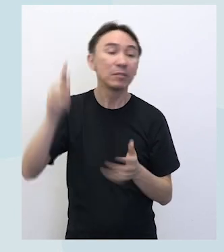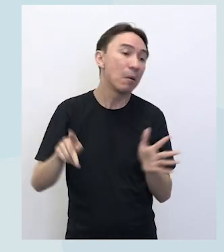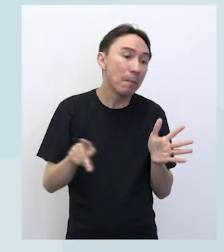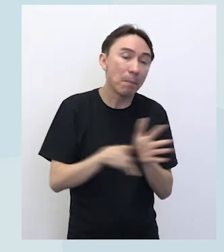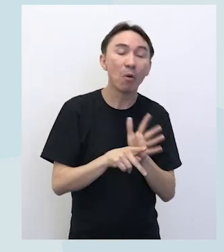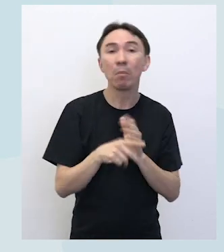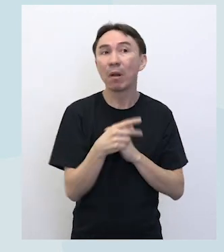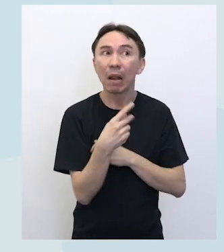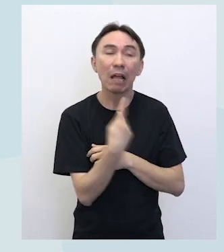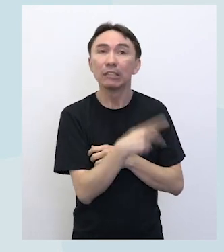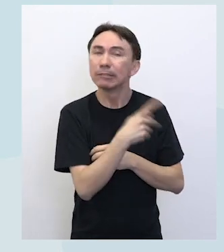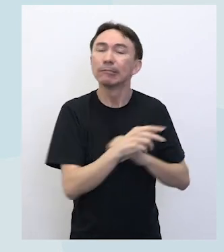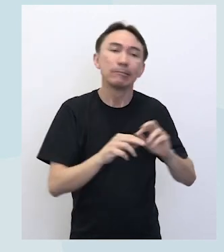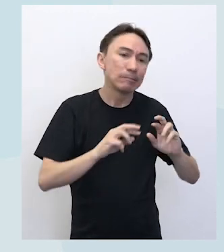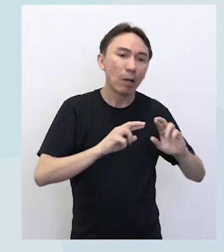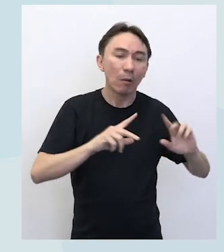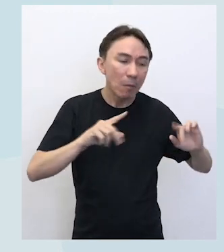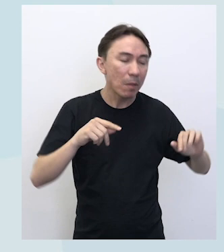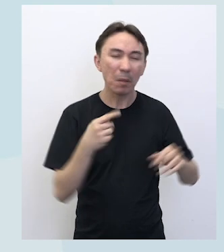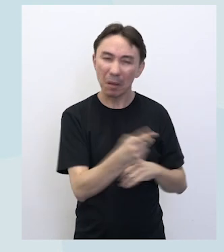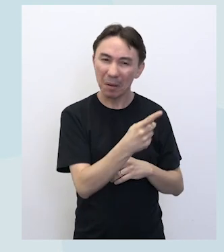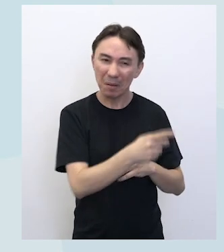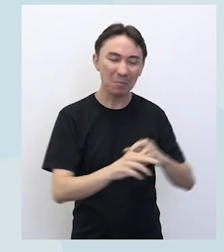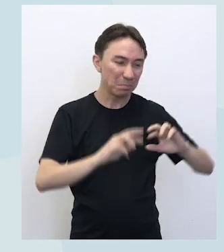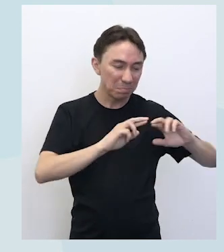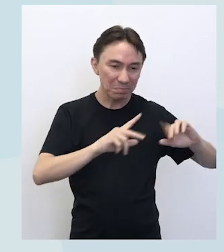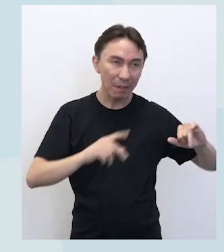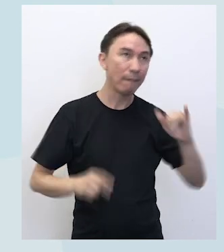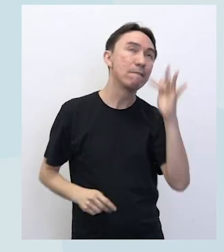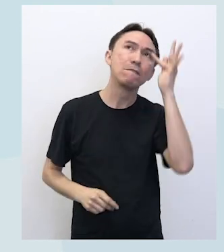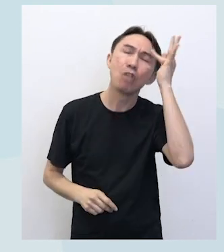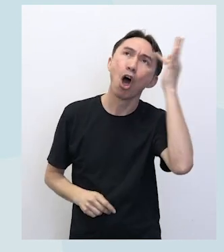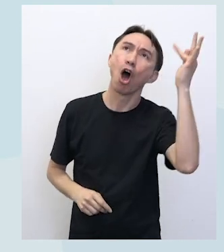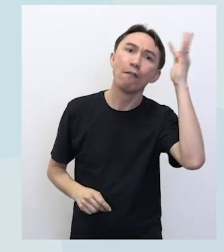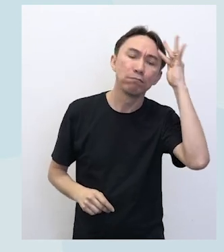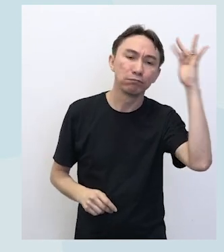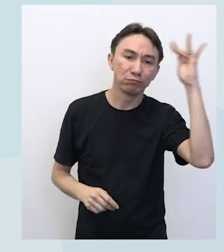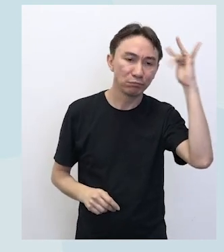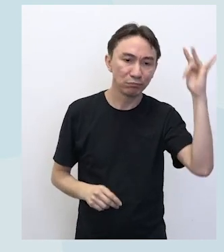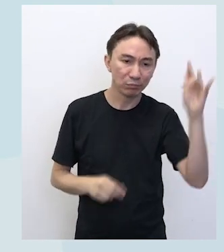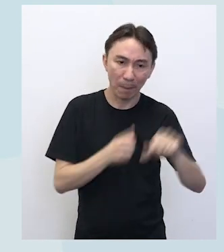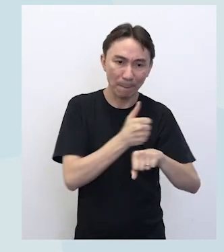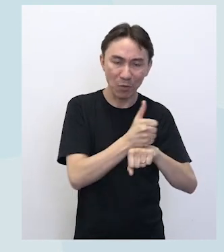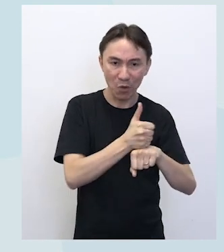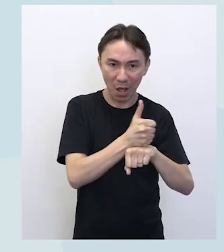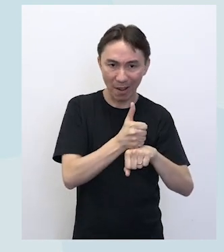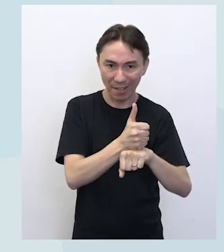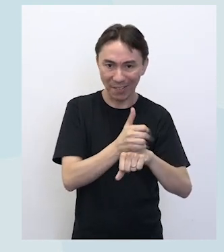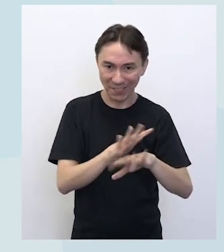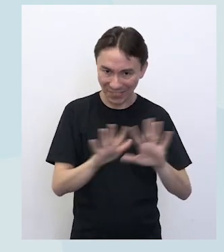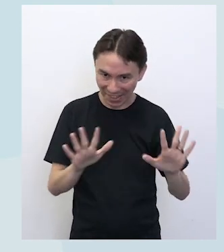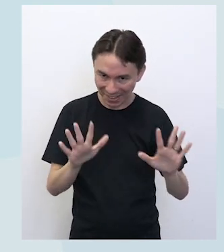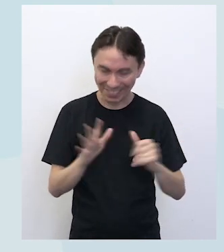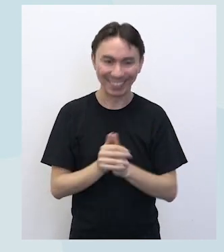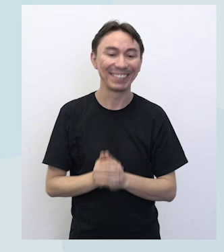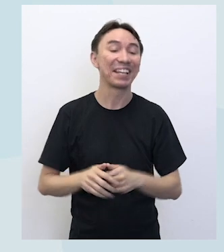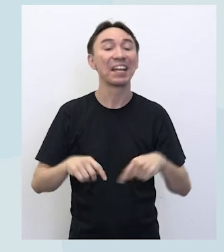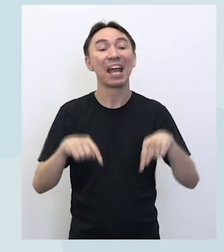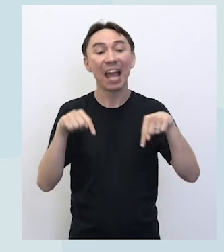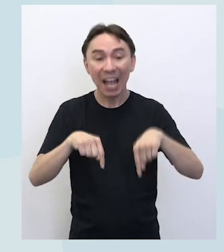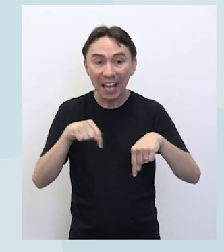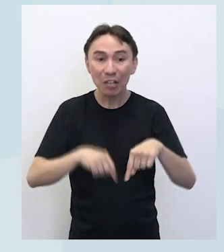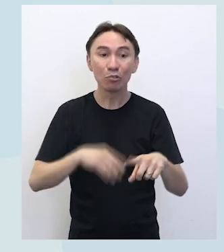propriamente dito, típico dos filósofos especialistas. Este objetivo, ele forma parte do